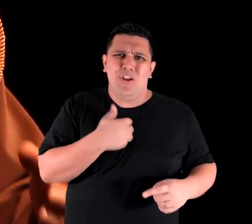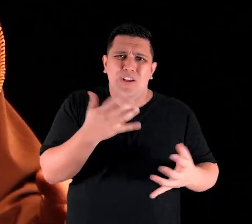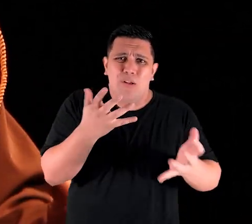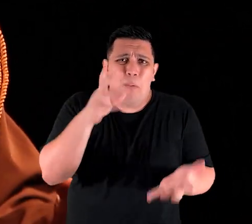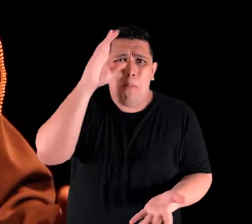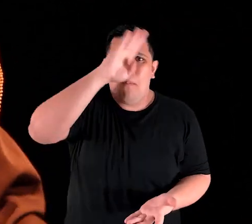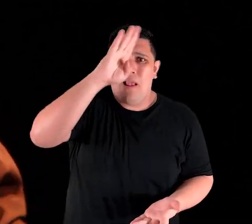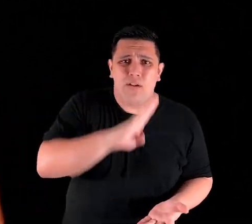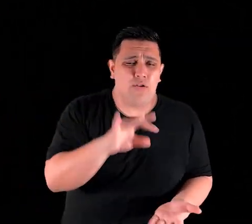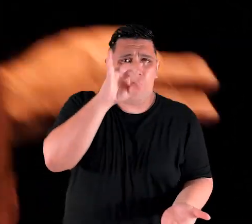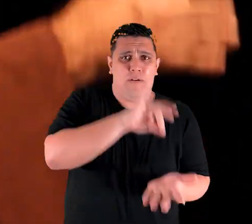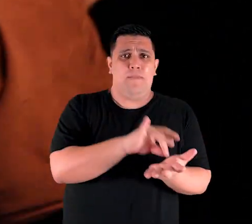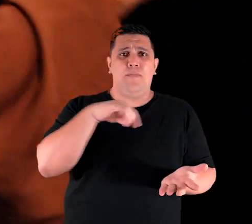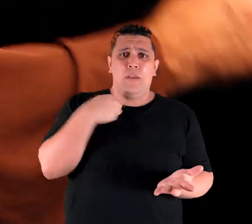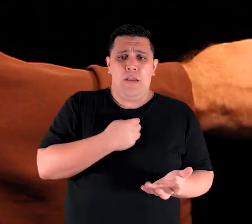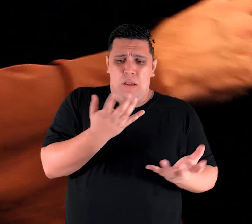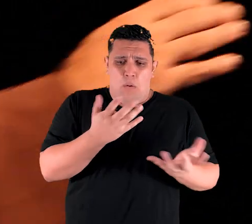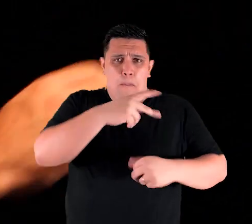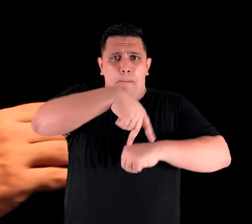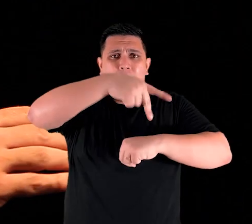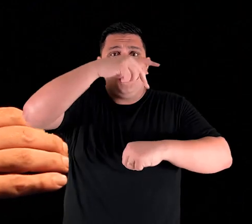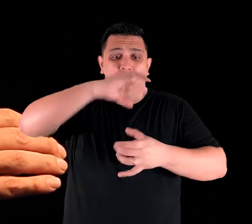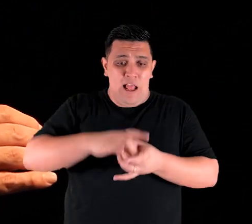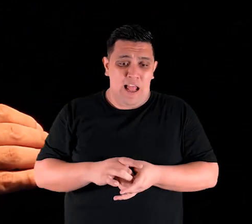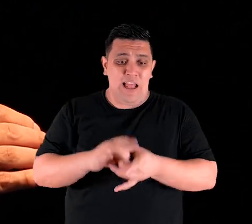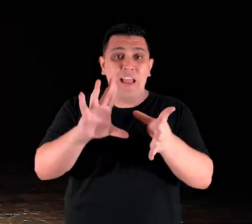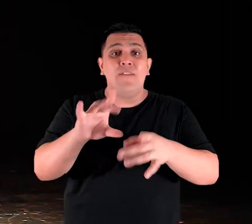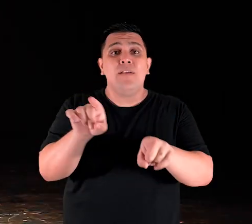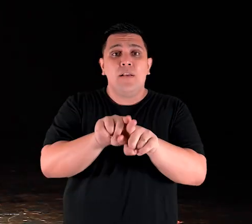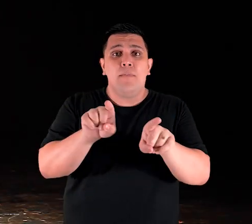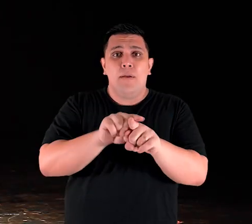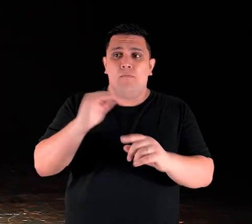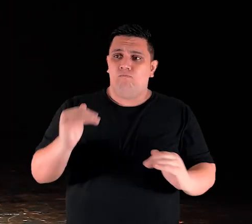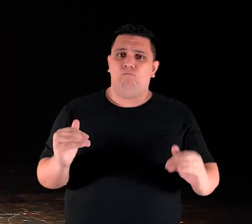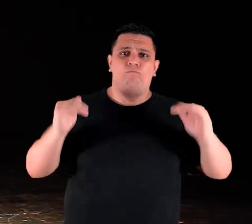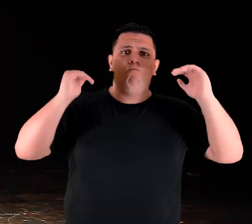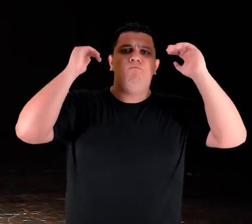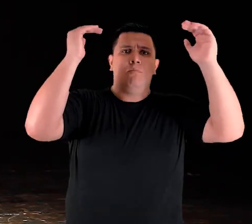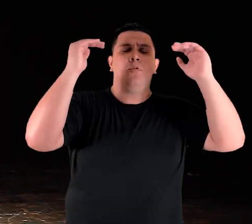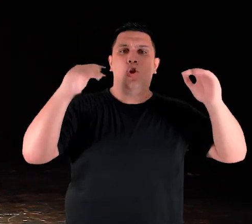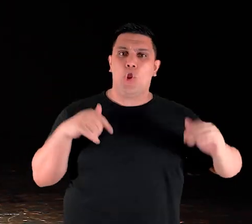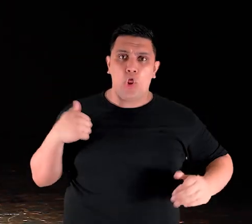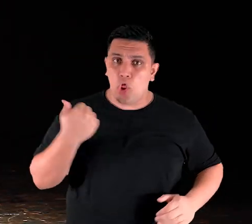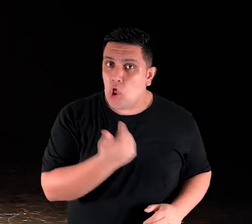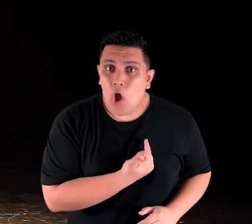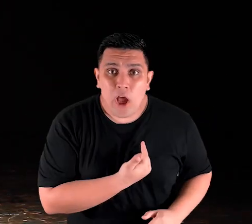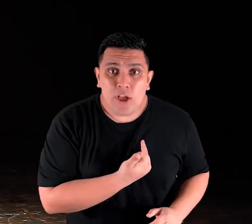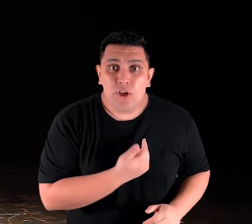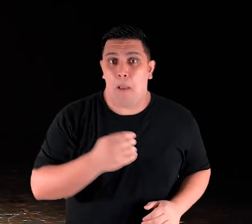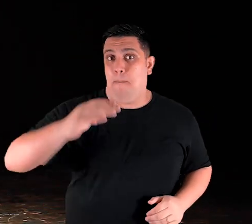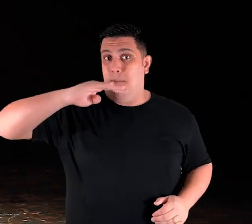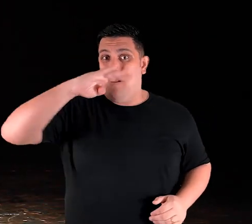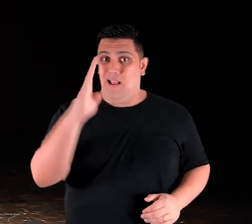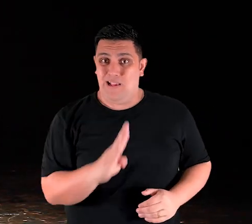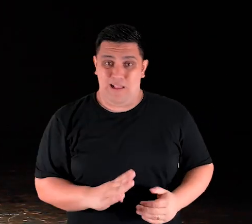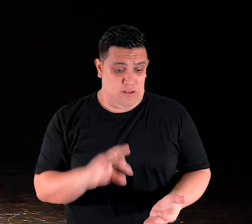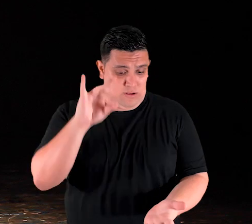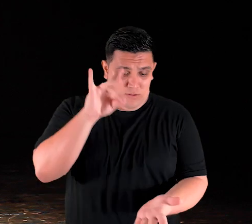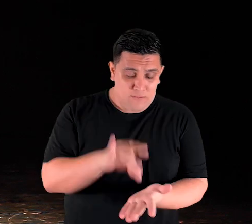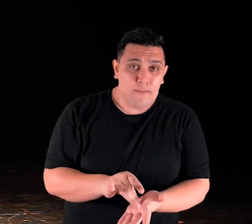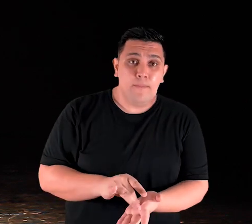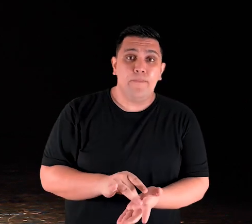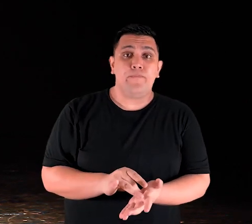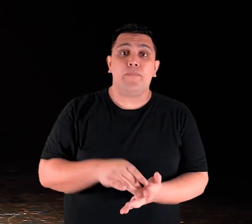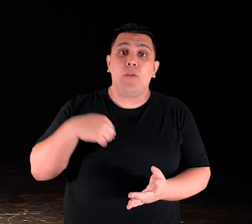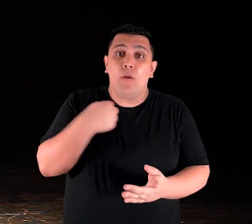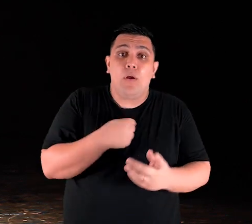verdade, queríamos um país livre e soberano. Nós, brasileiros natos,